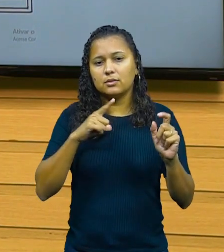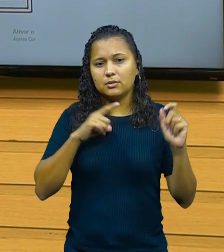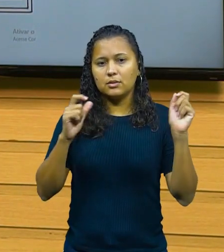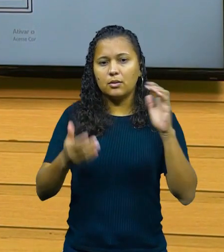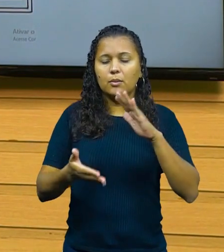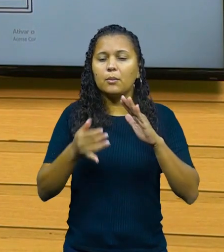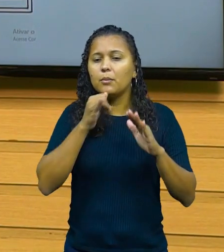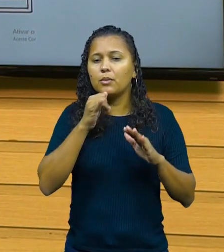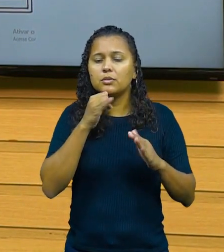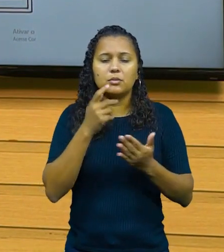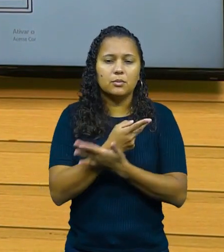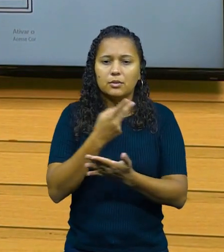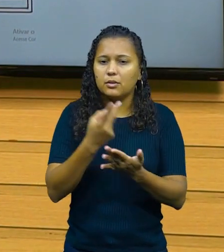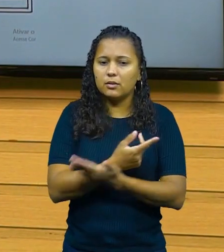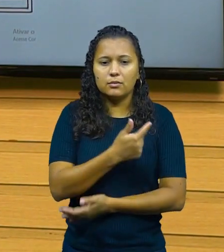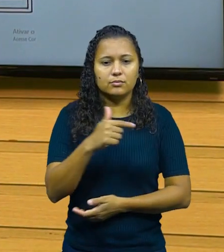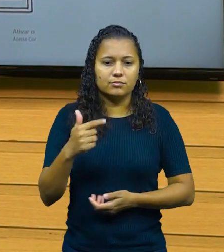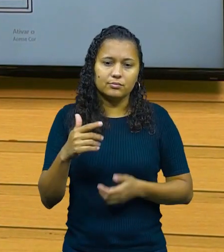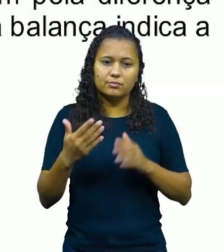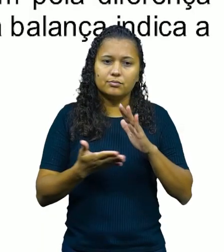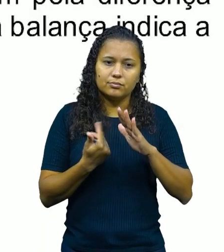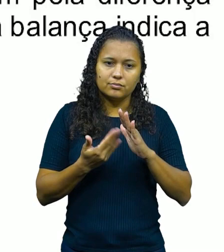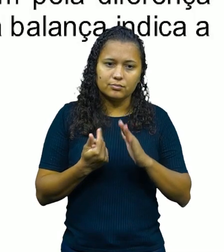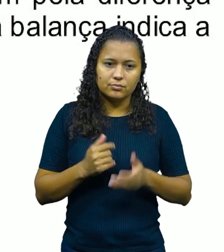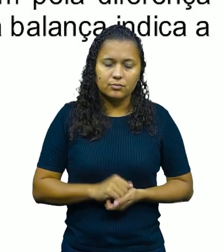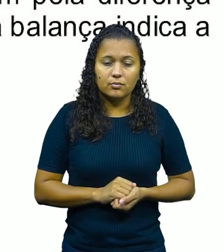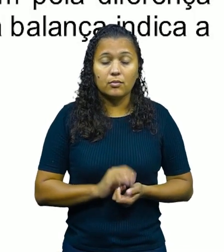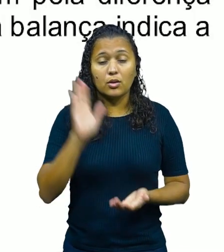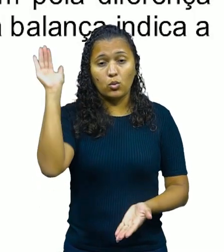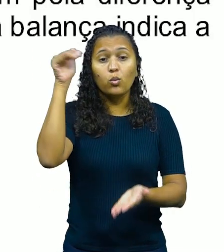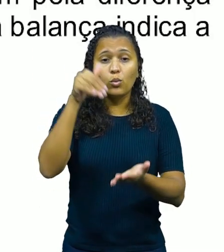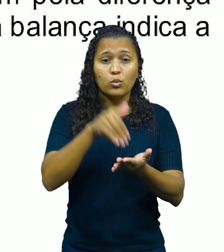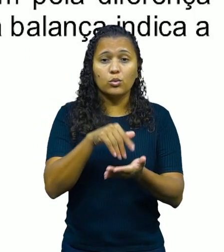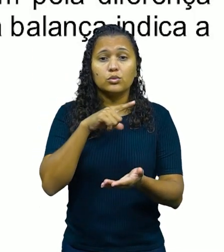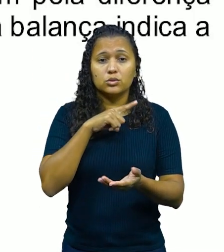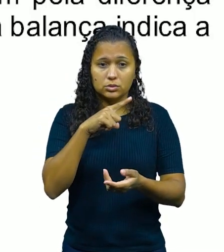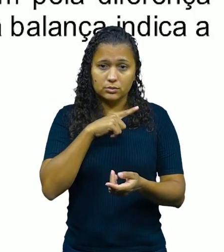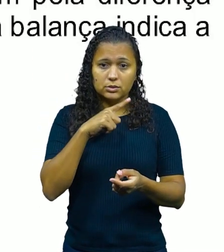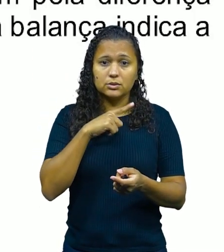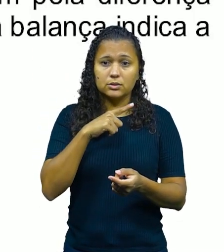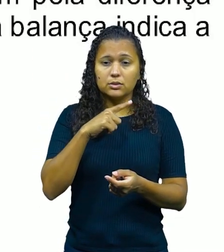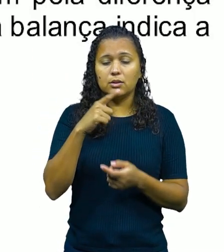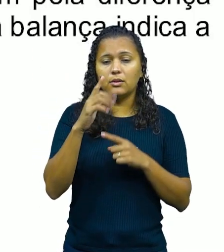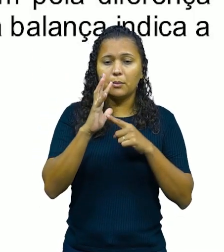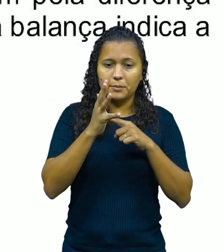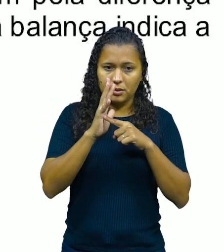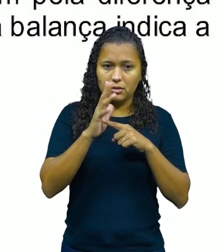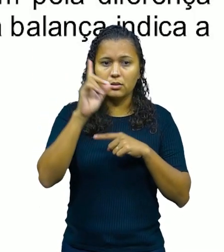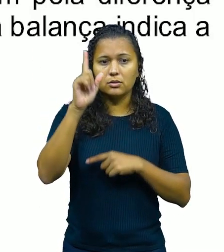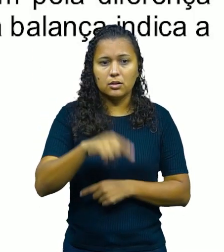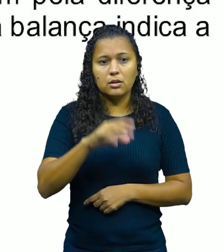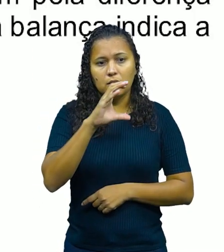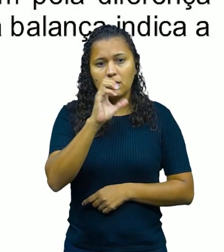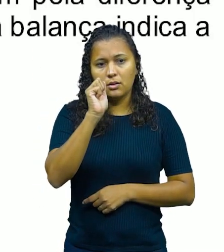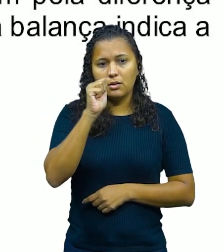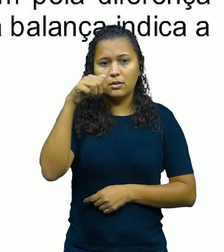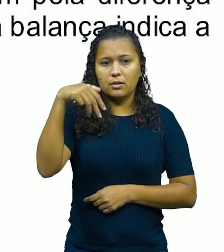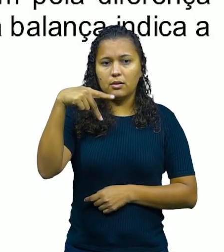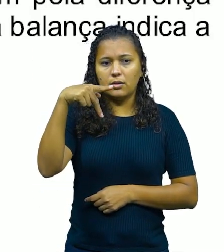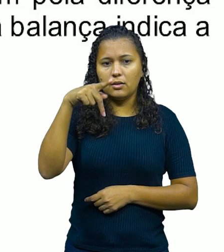eliminando aí a possibilidade de erro, né? O último desses do tipo mecânico, você tem aqui